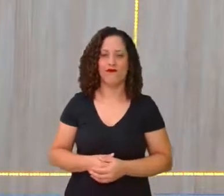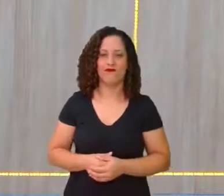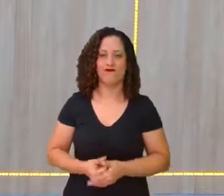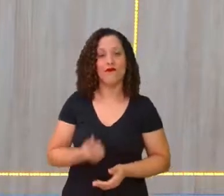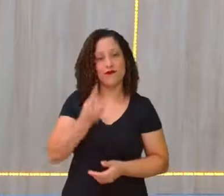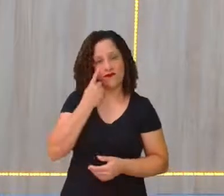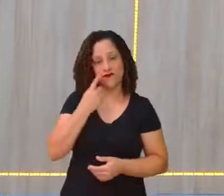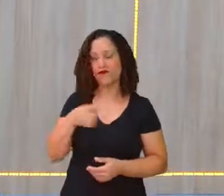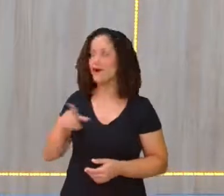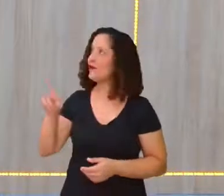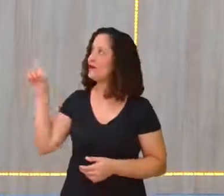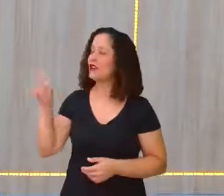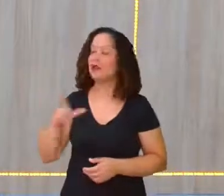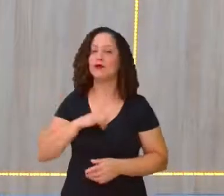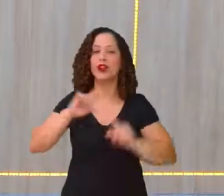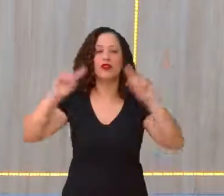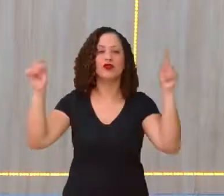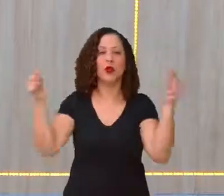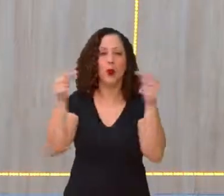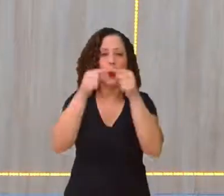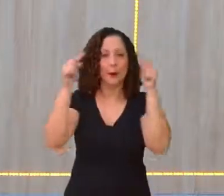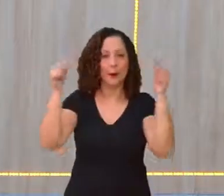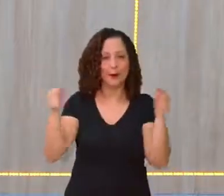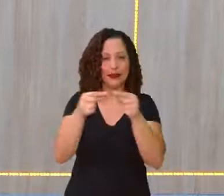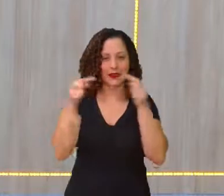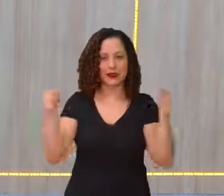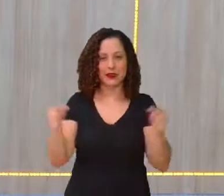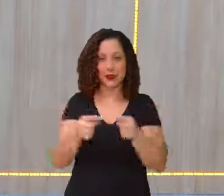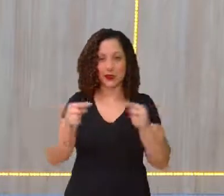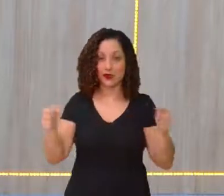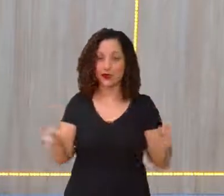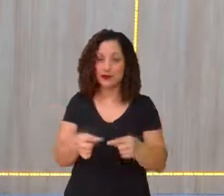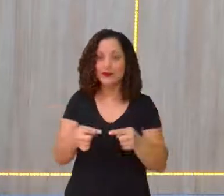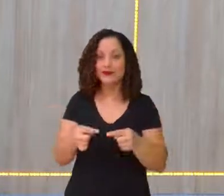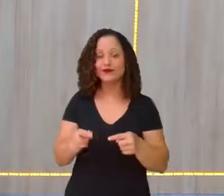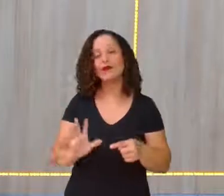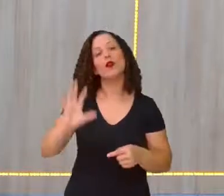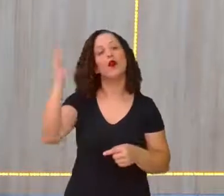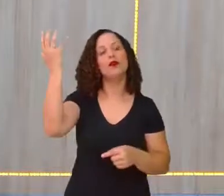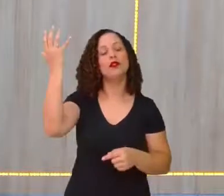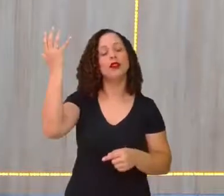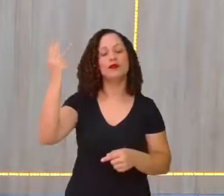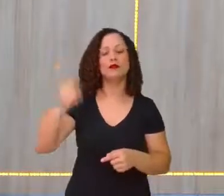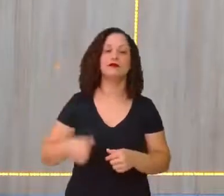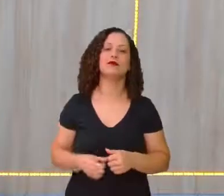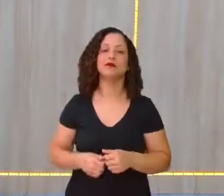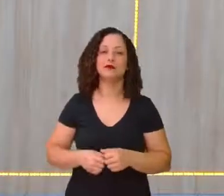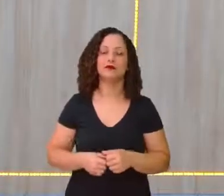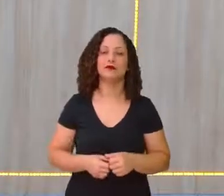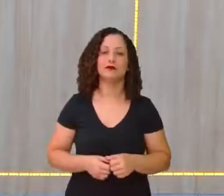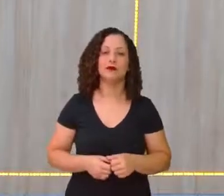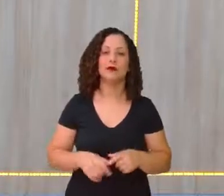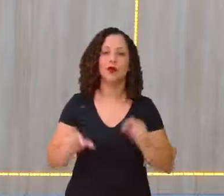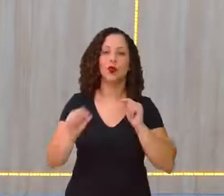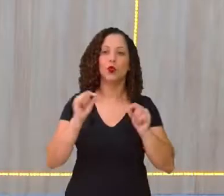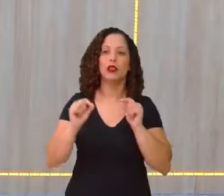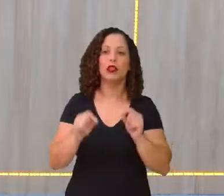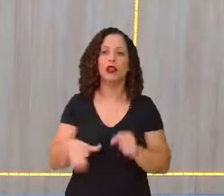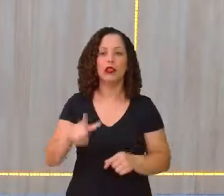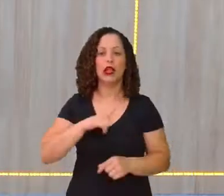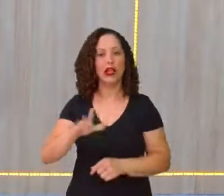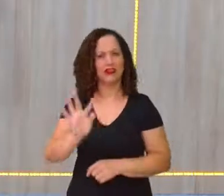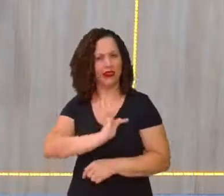aí as combinações que são feitas com as ações de ataque e